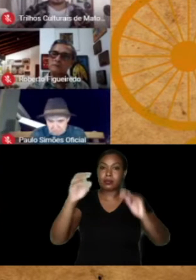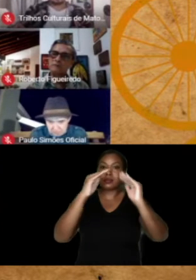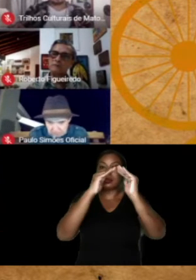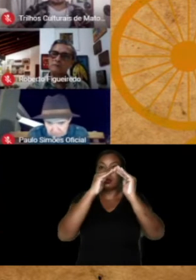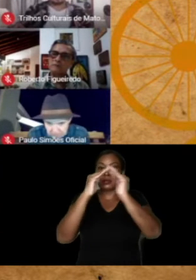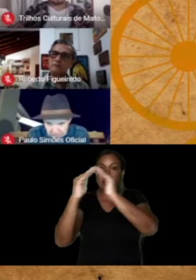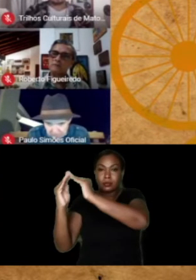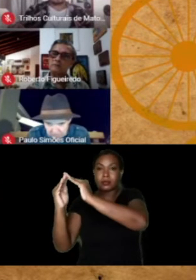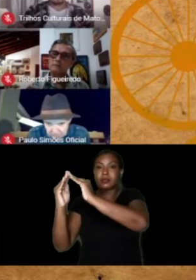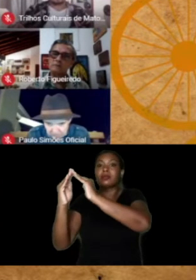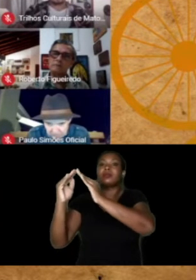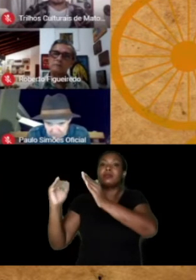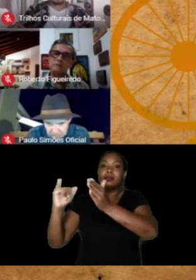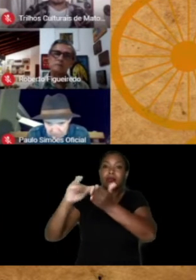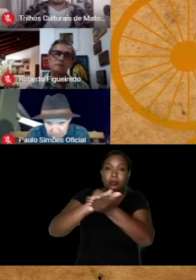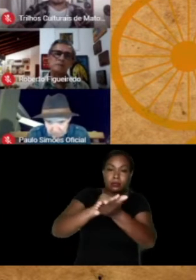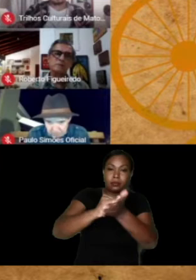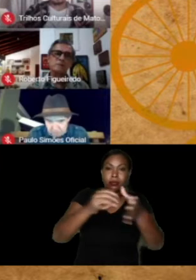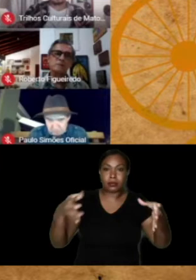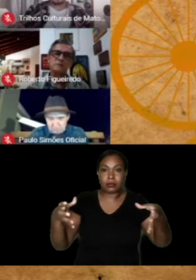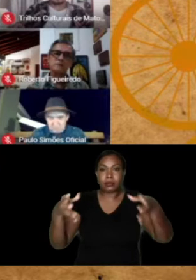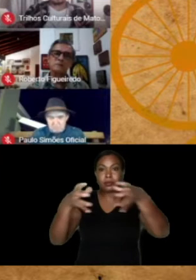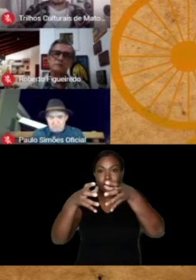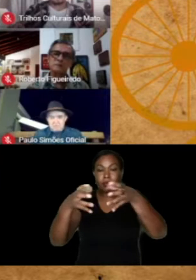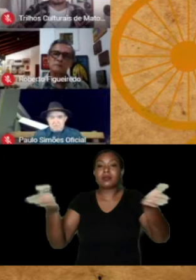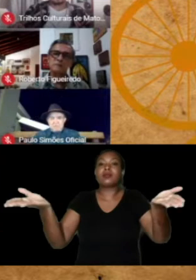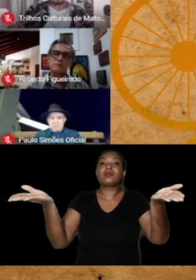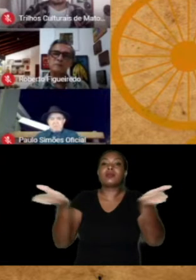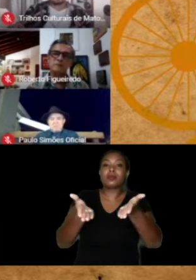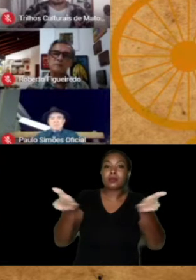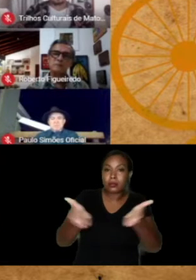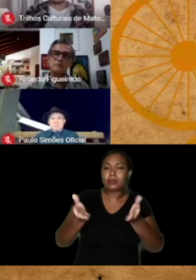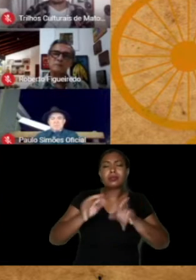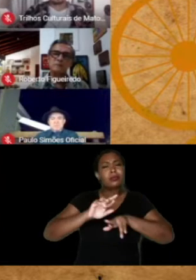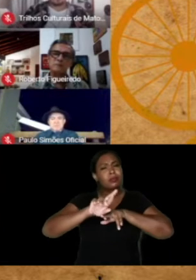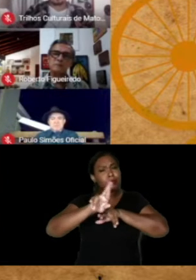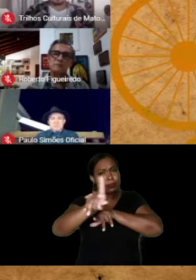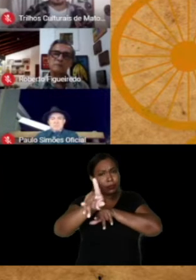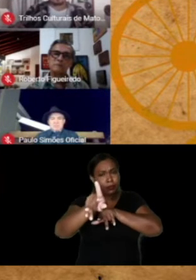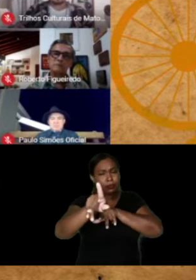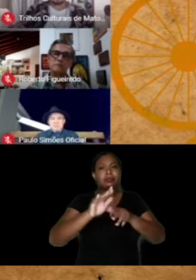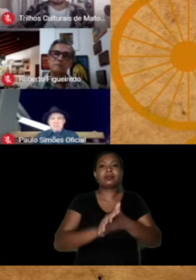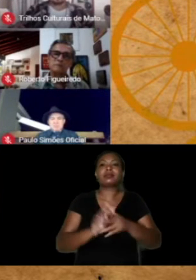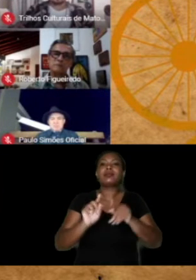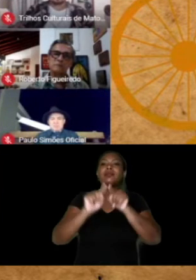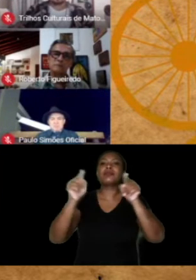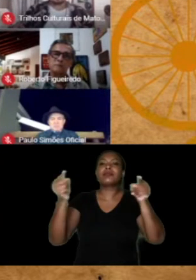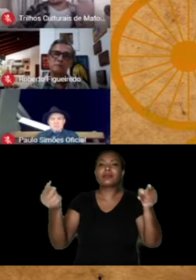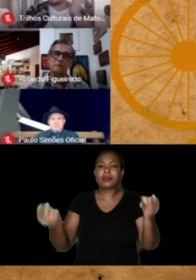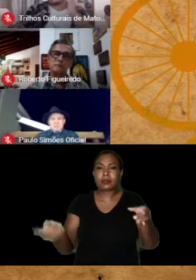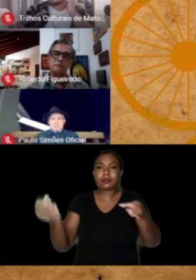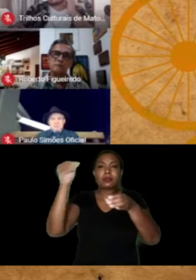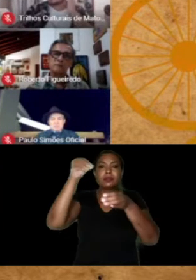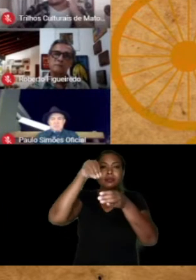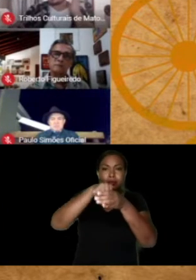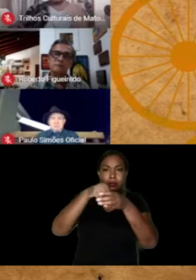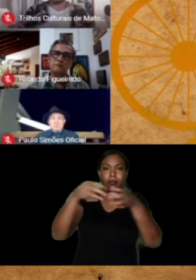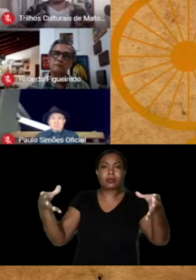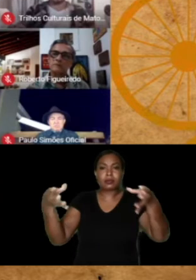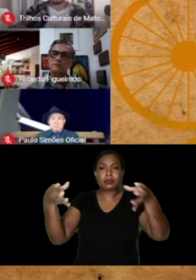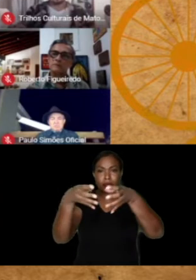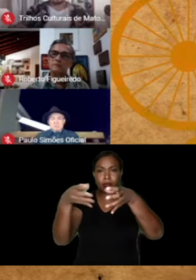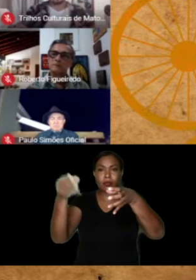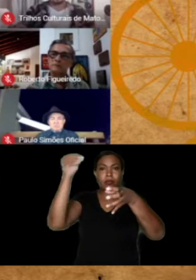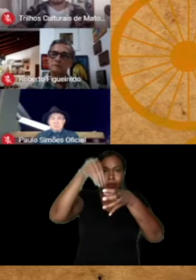como conjunto. Isso é algo diferente. Mas dentro desses conjuntos, e aí eu